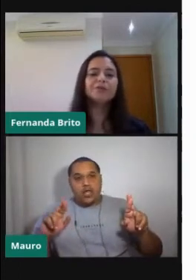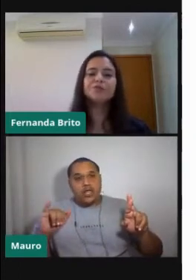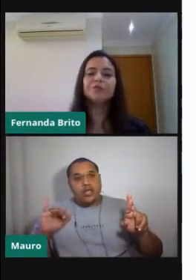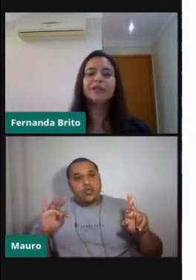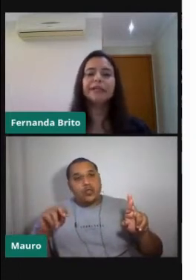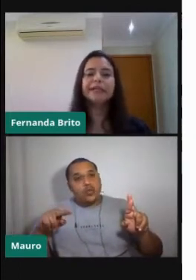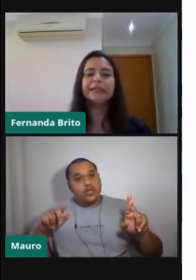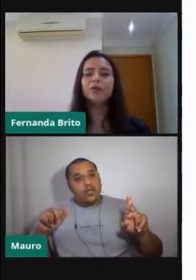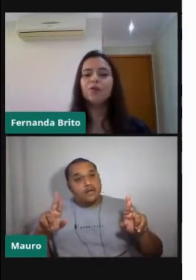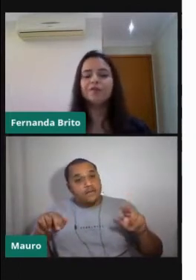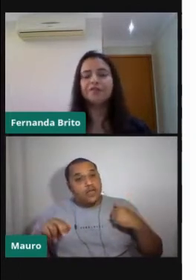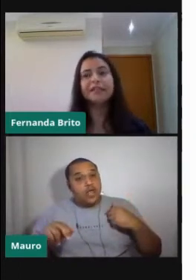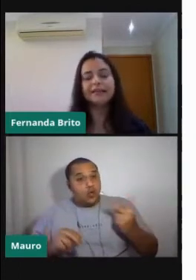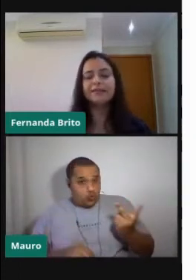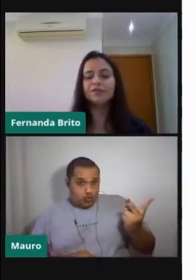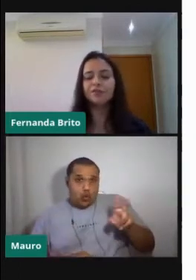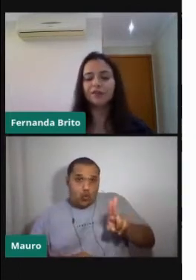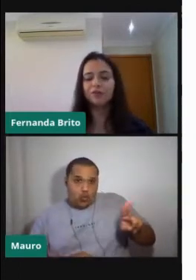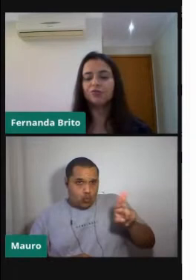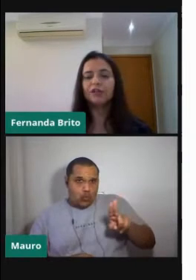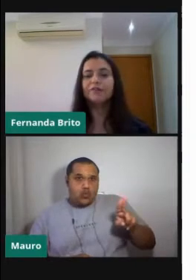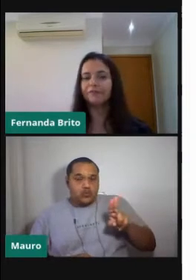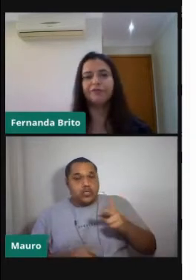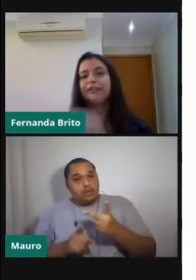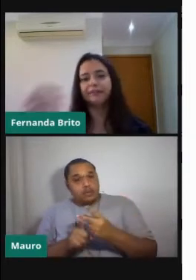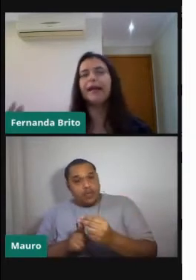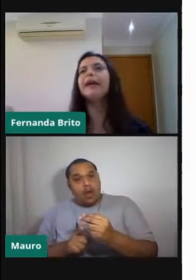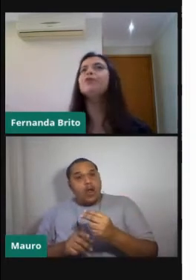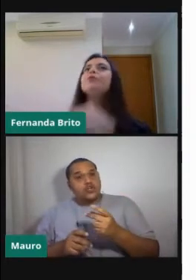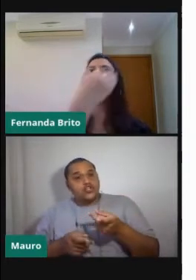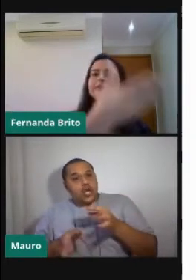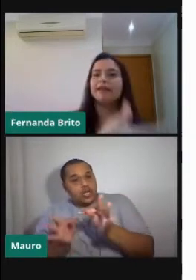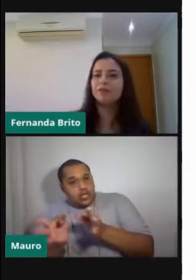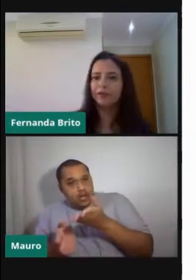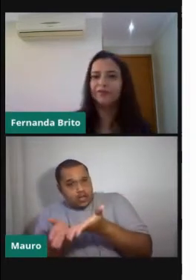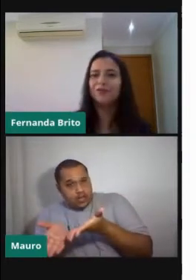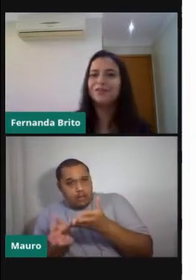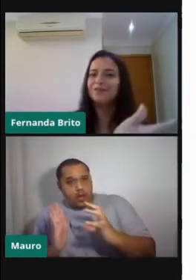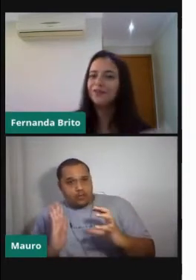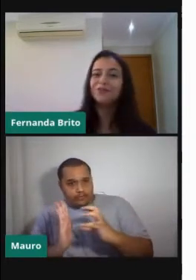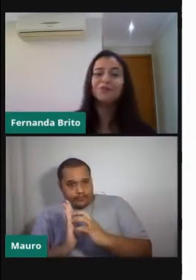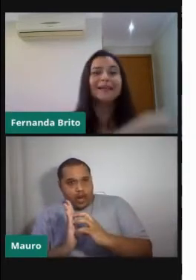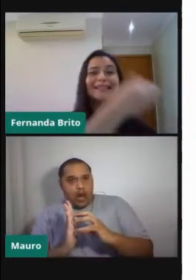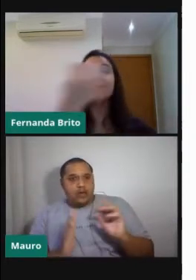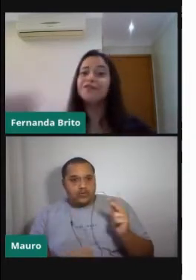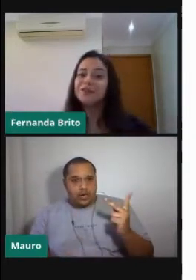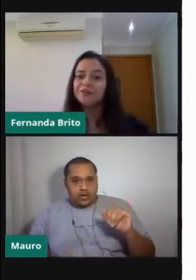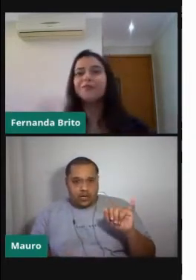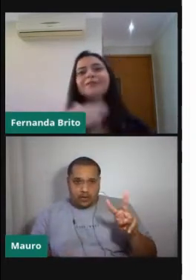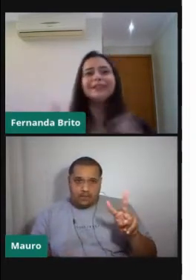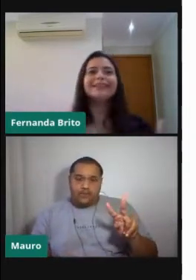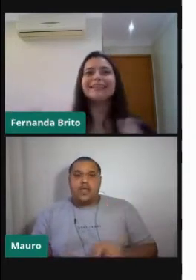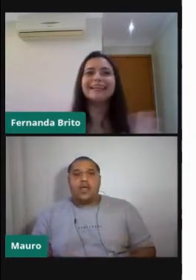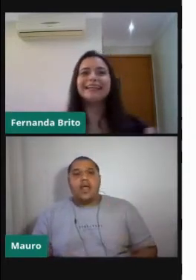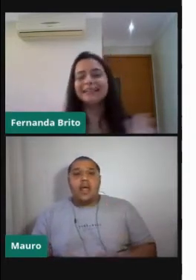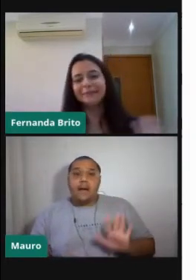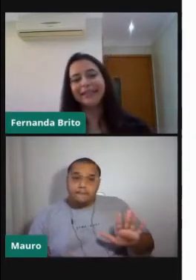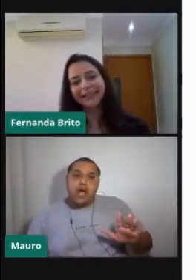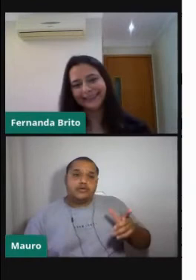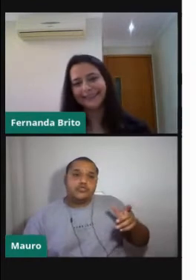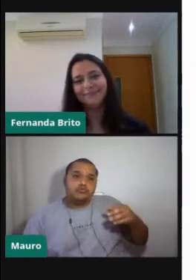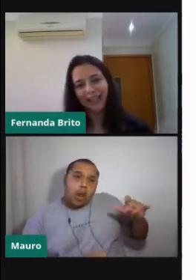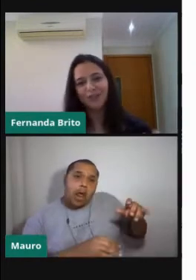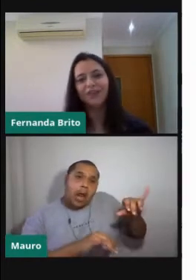até o momento não houve evidência de efeitos, né, foi tentado, ele tem efeitos in vitro, mas em vivo